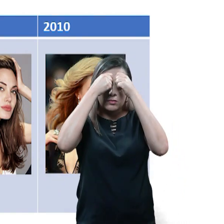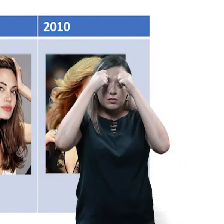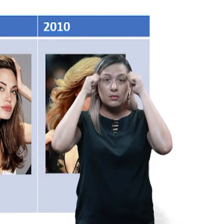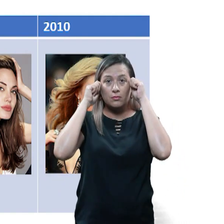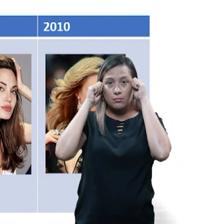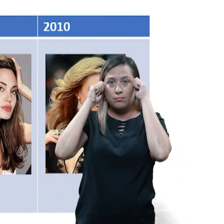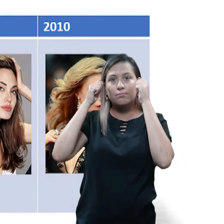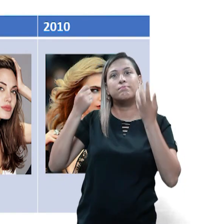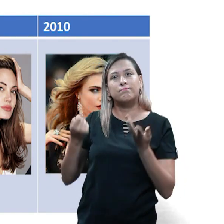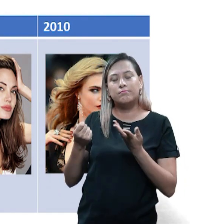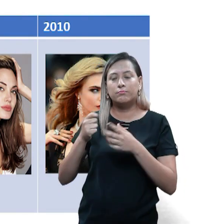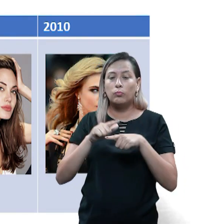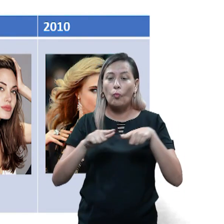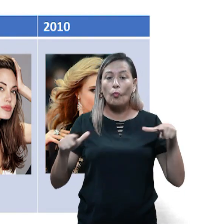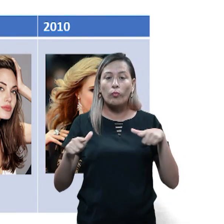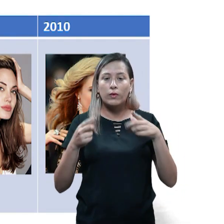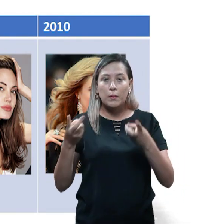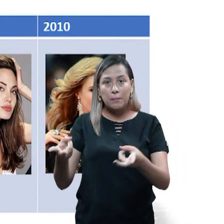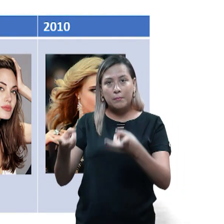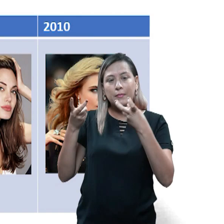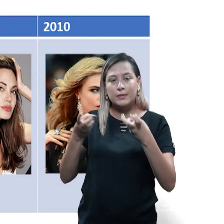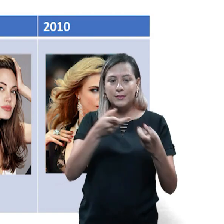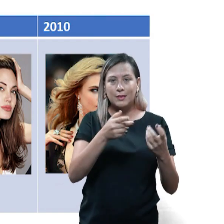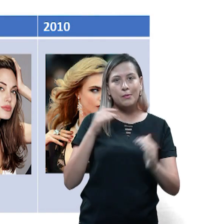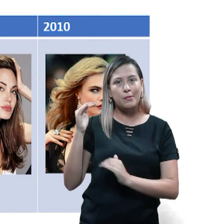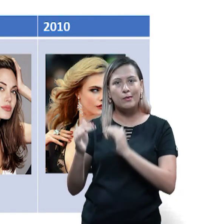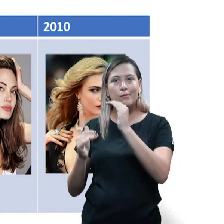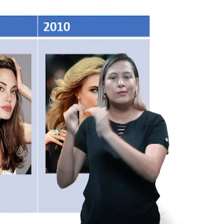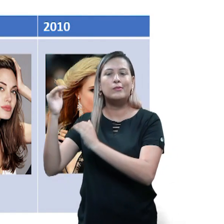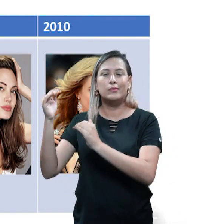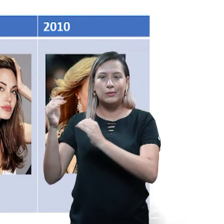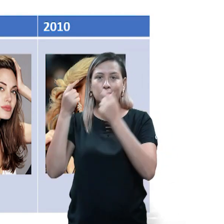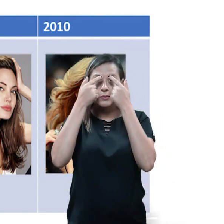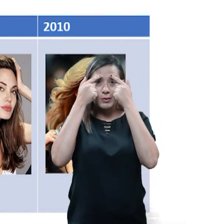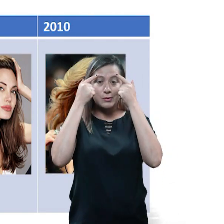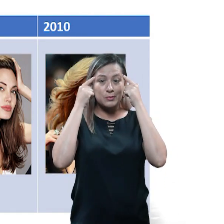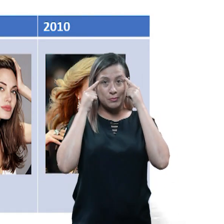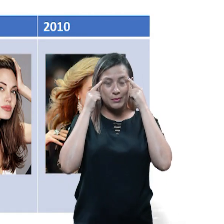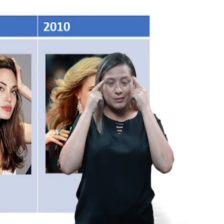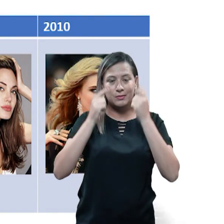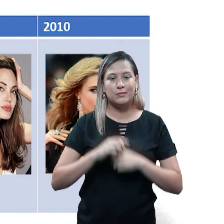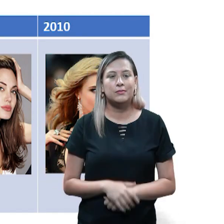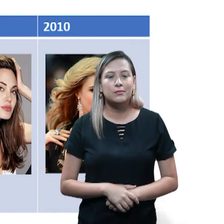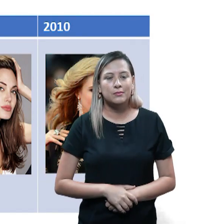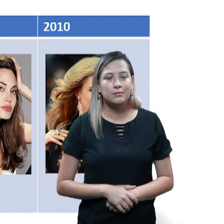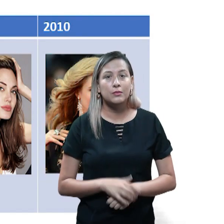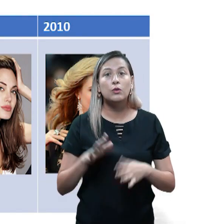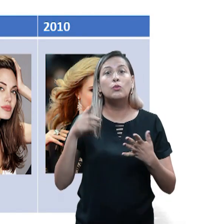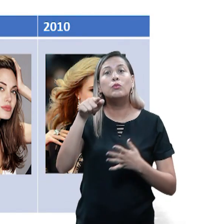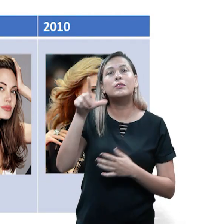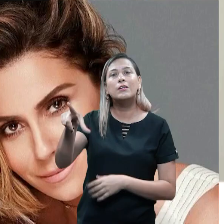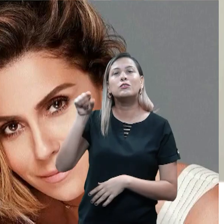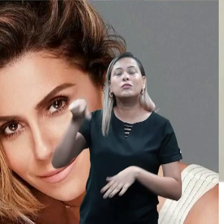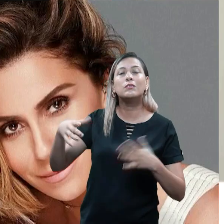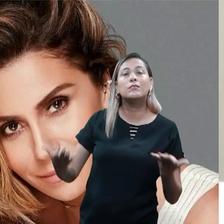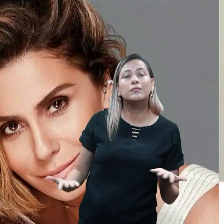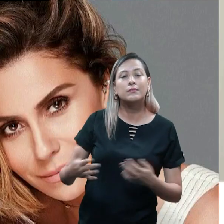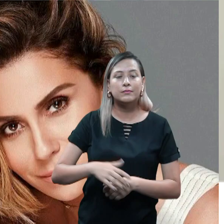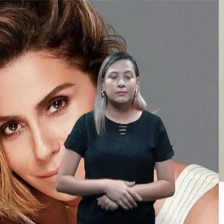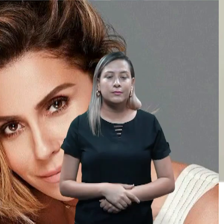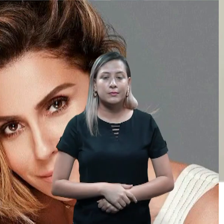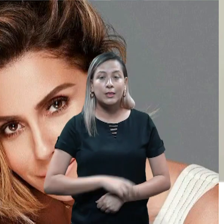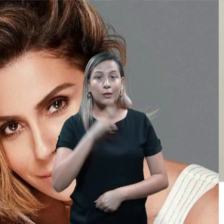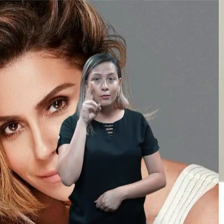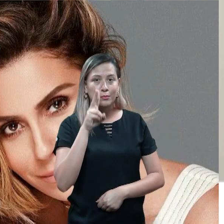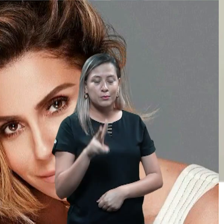sobrancelhas. Perceba nessas fotos a evolução das sobrancelhas no decorrer das décadas. Qual é o seu estilo? Nós vamos